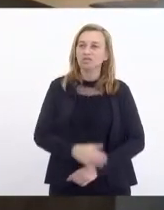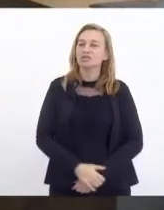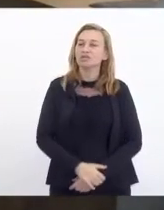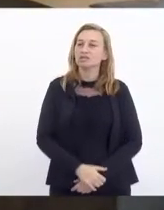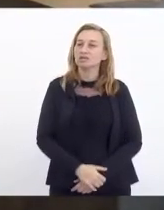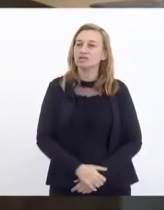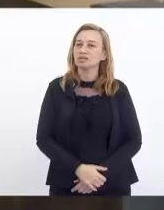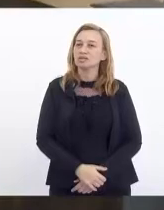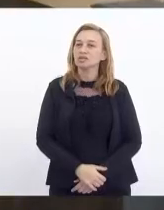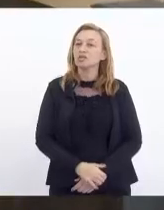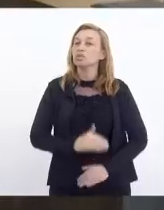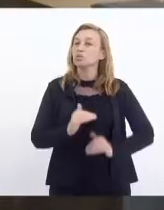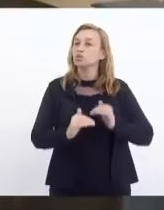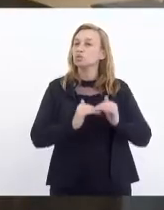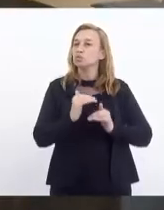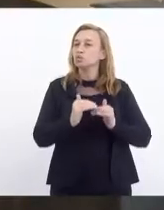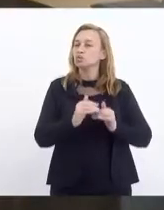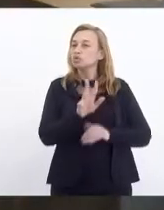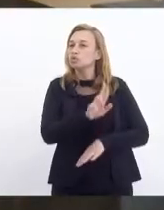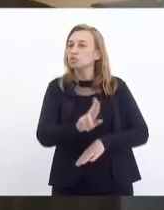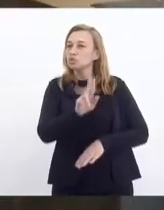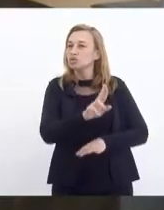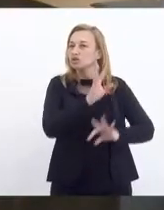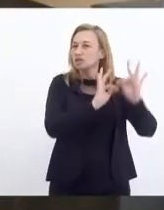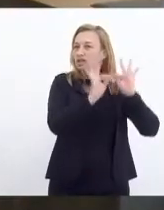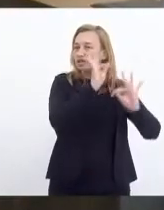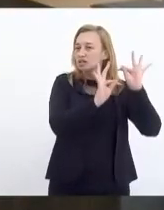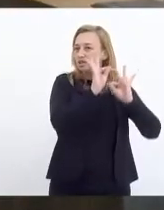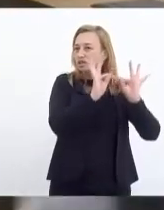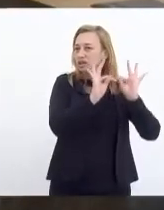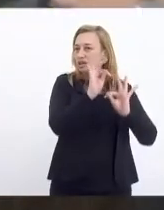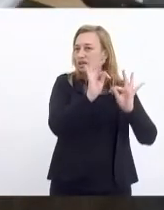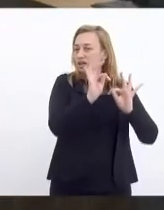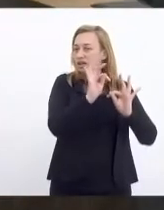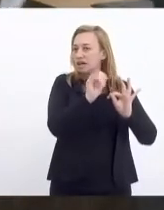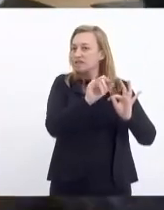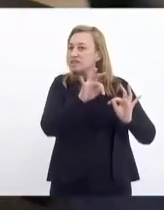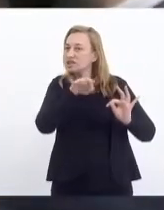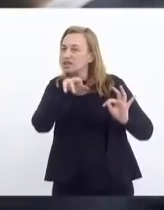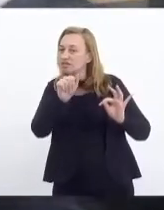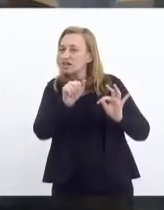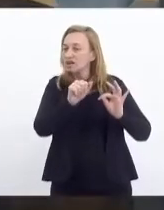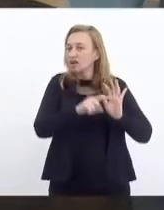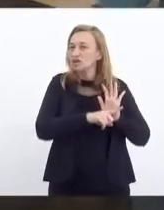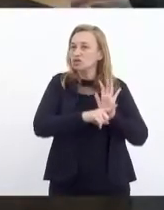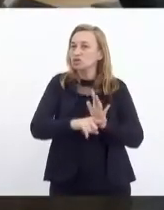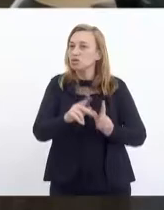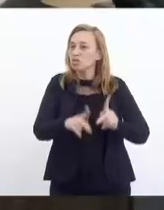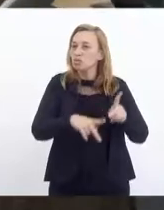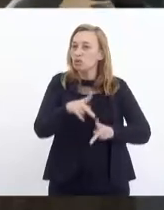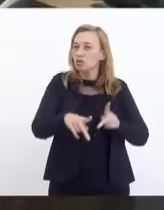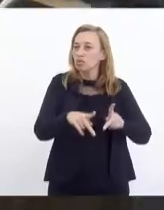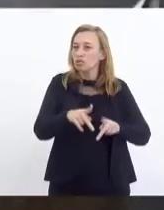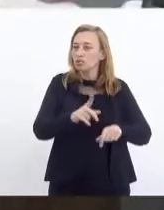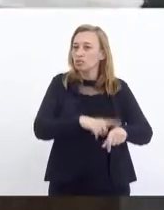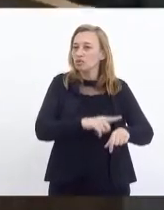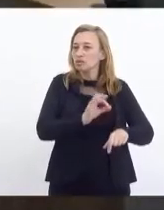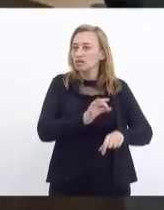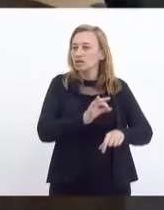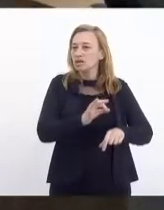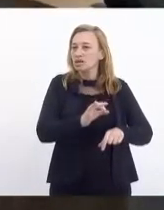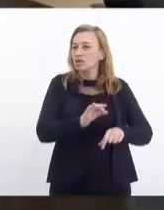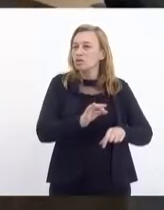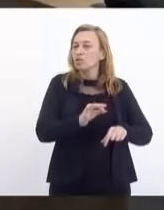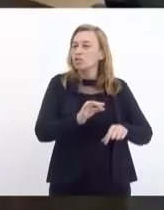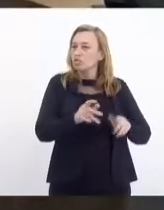que dispõe sobre o desenvolvimento e utilização de tecnologias assistivas no serviço de atendimento ao cidadão na forma que menciona. O projeto